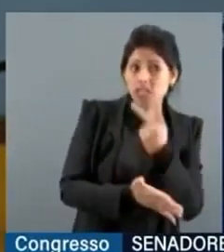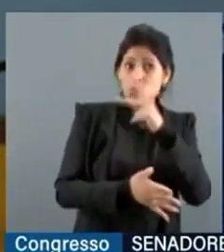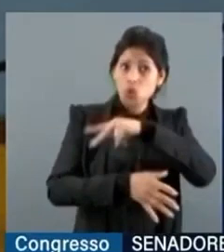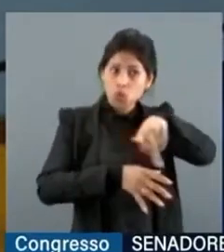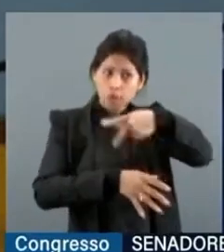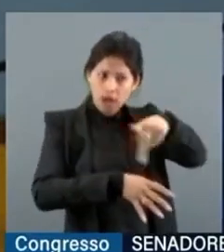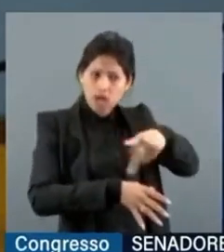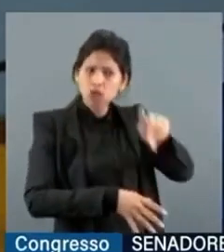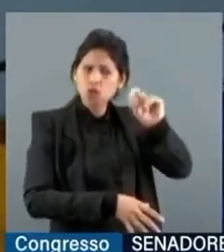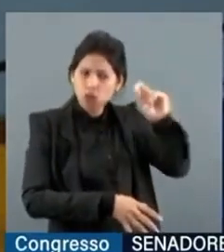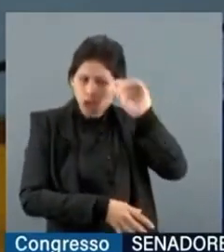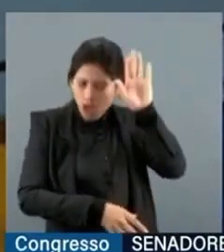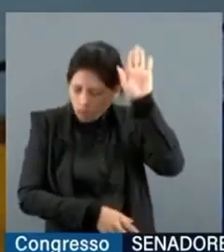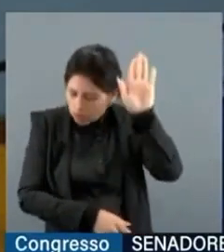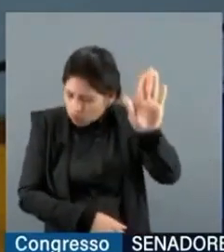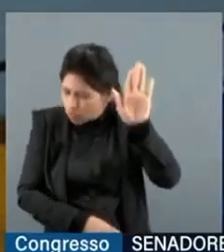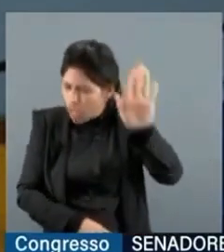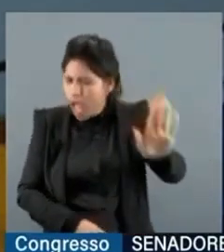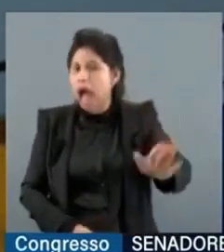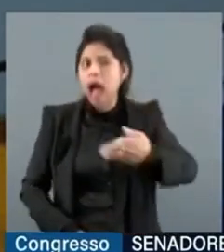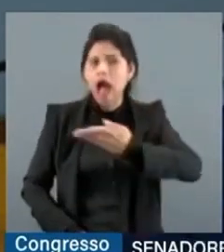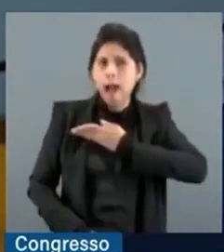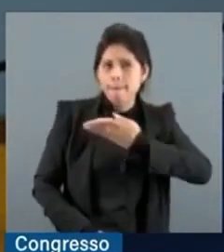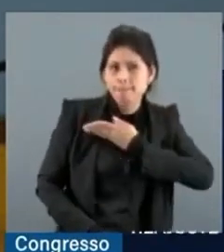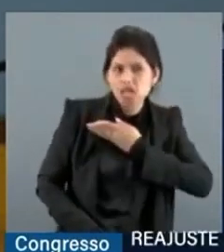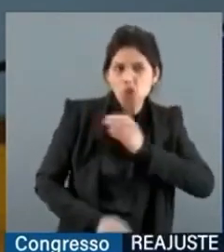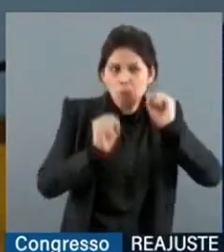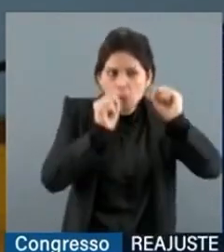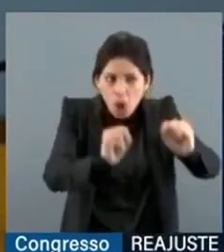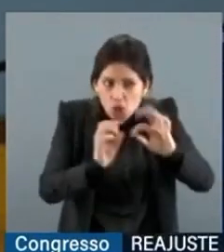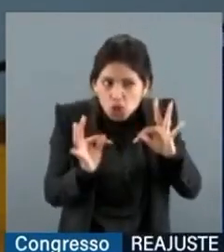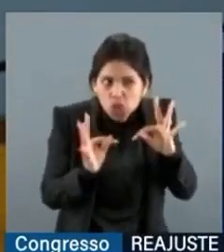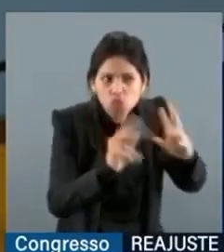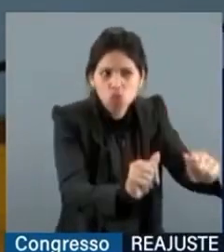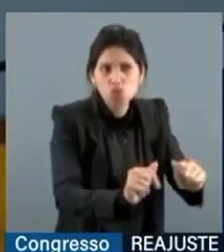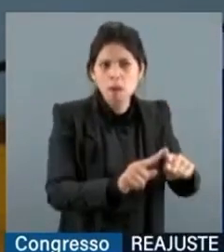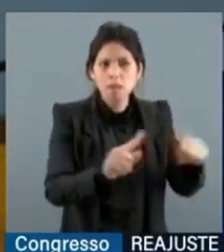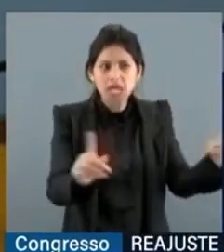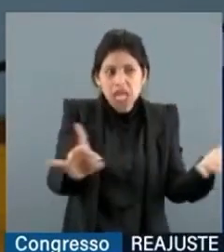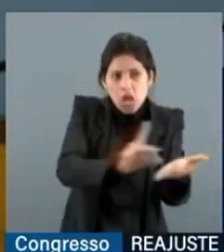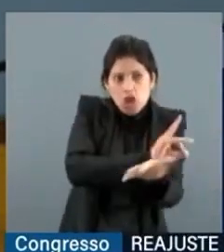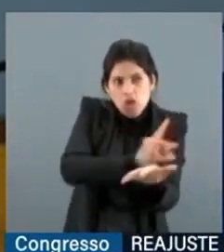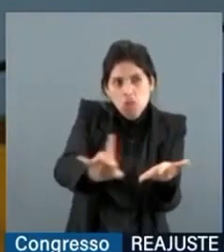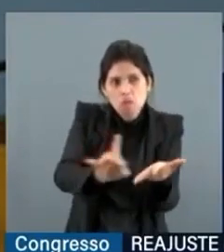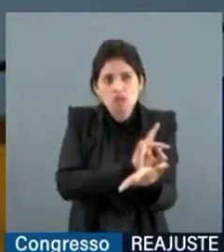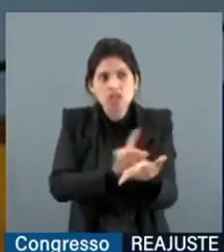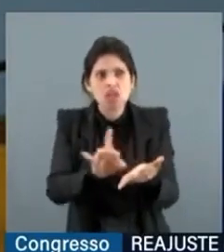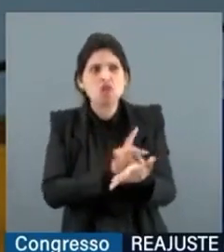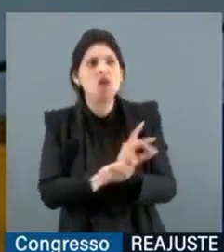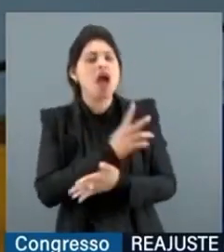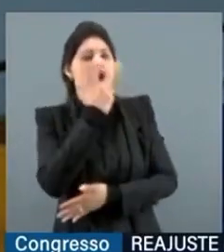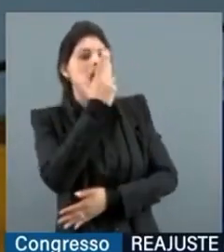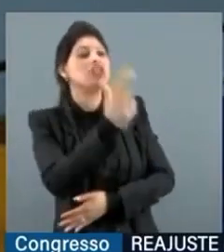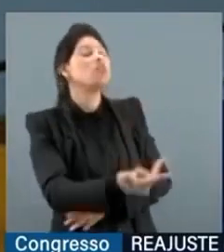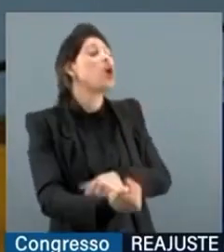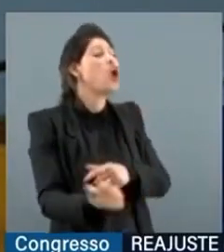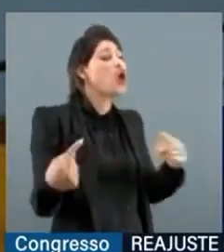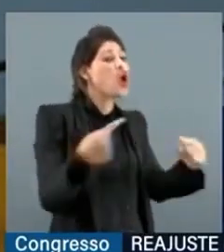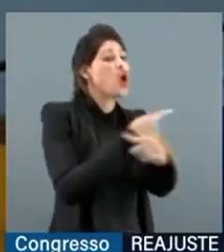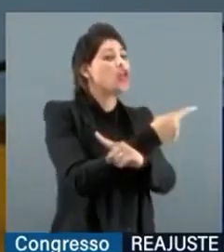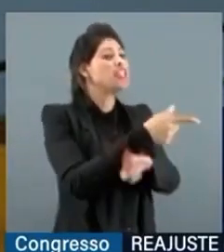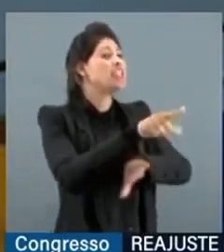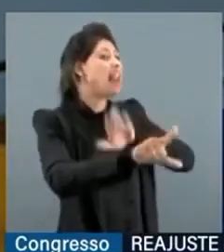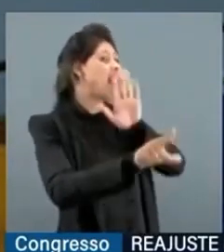amigo, pode tudo. Agora, quem é inimigo, quem é oposição e quem discorda, é o rigor da lei. E o que está acontecendo aqui é